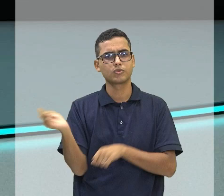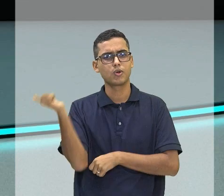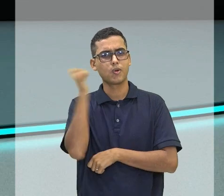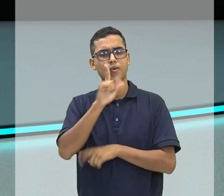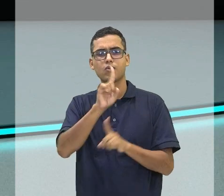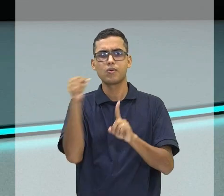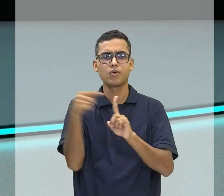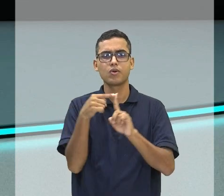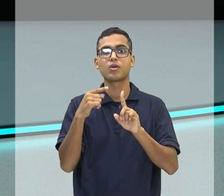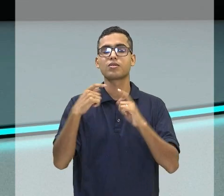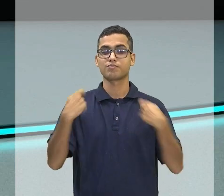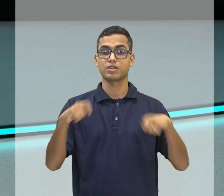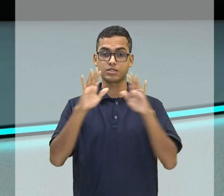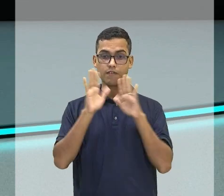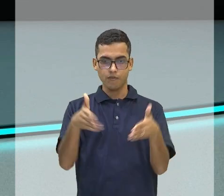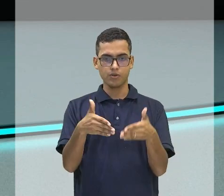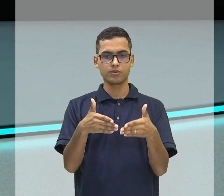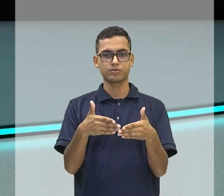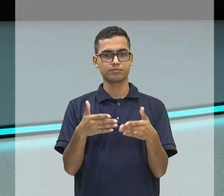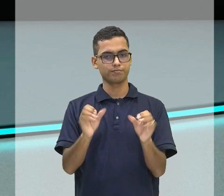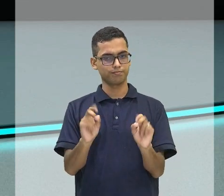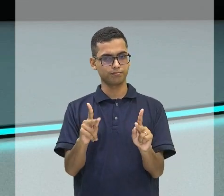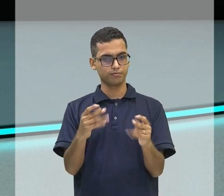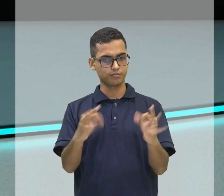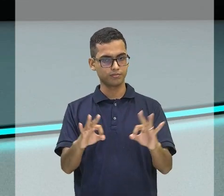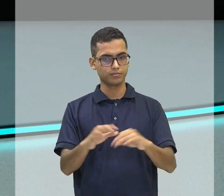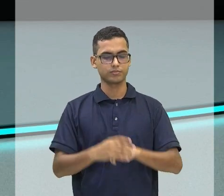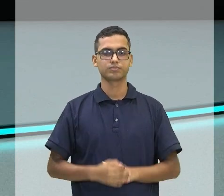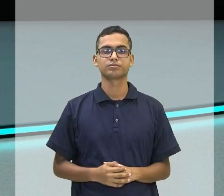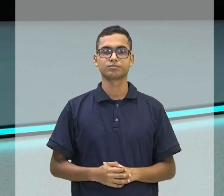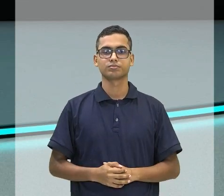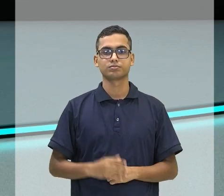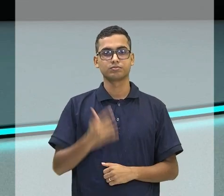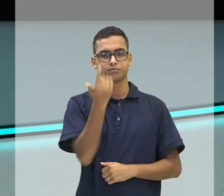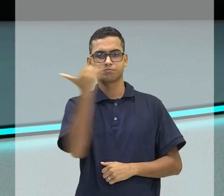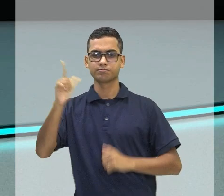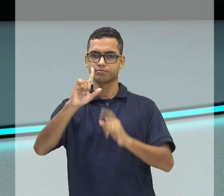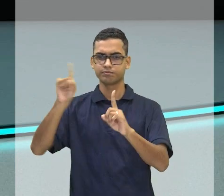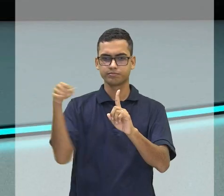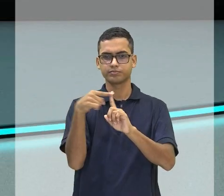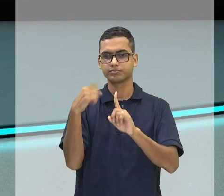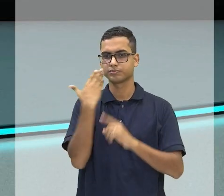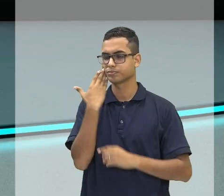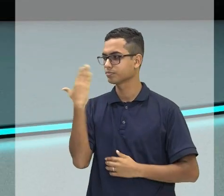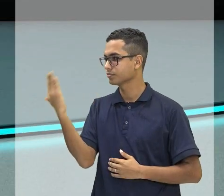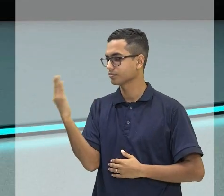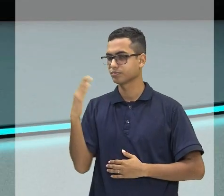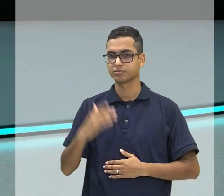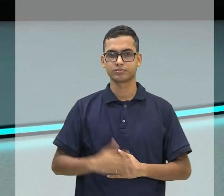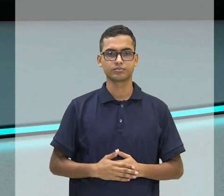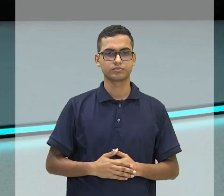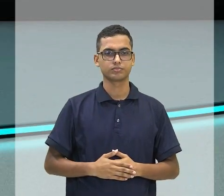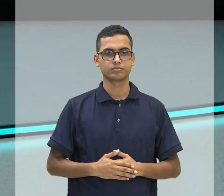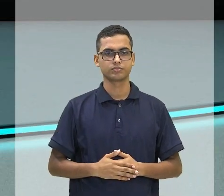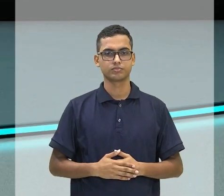que focar, não é mesmo? Muito bem. Outro objetivo está relacionado à defesa pessoal. A gente